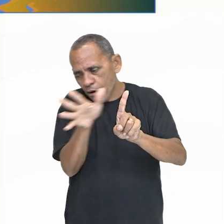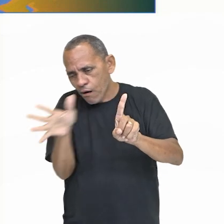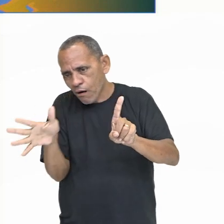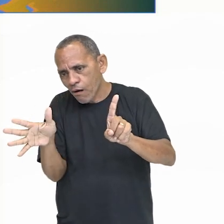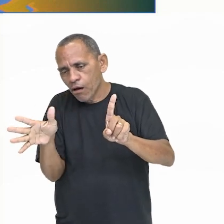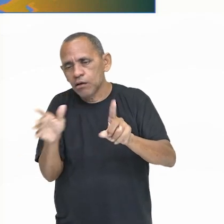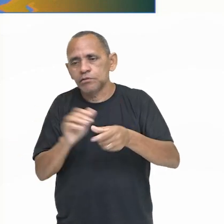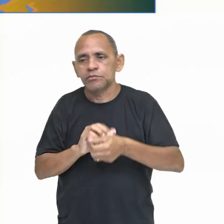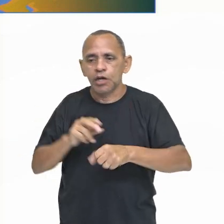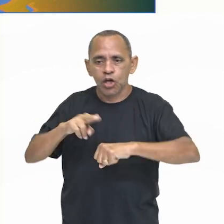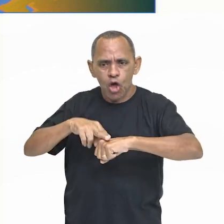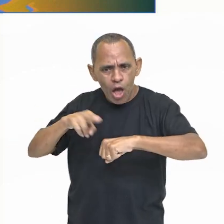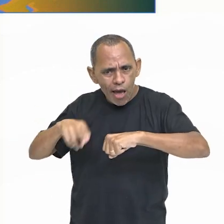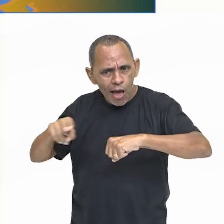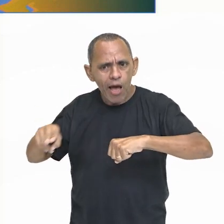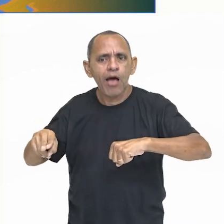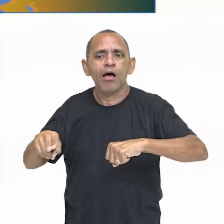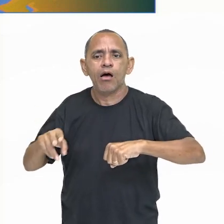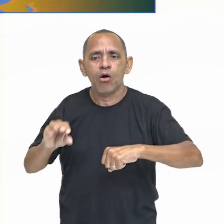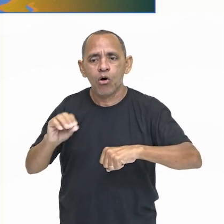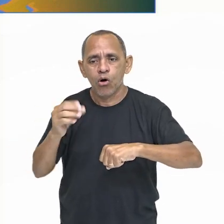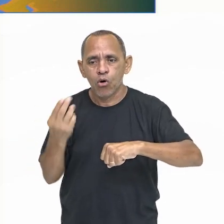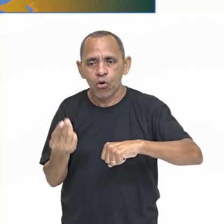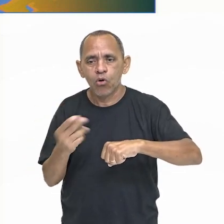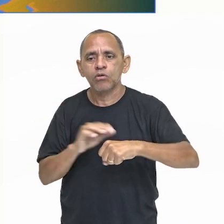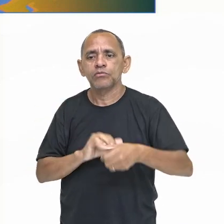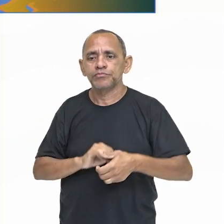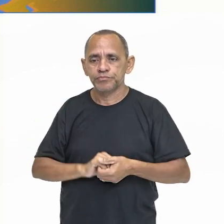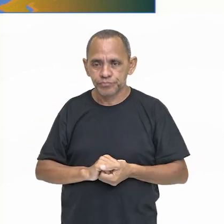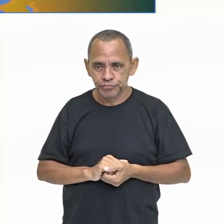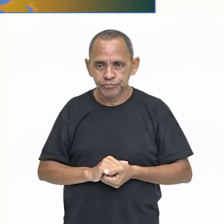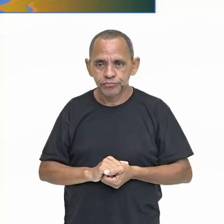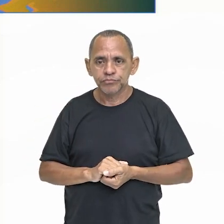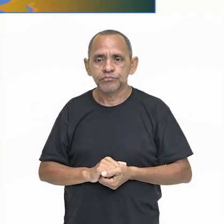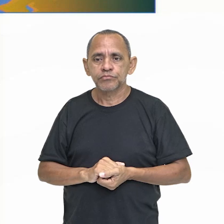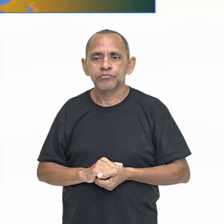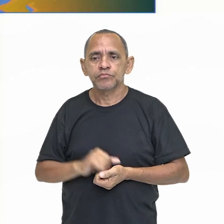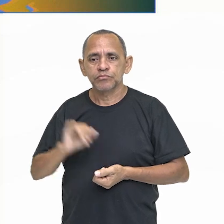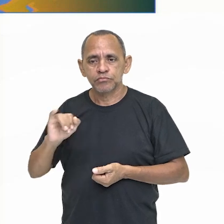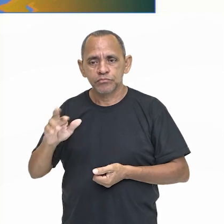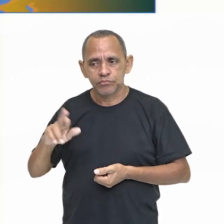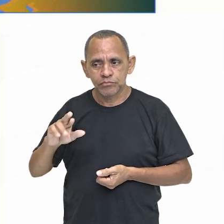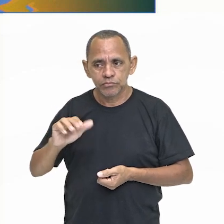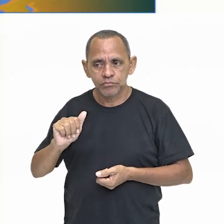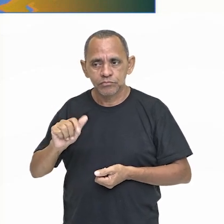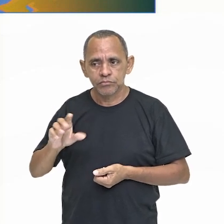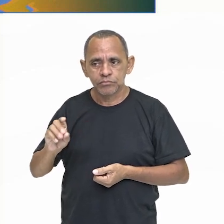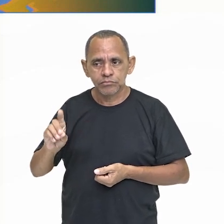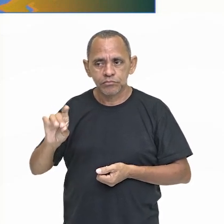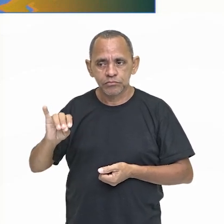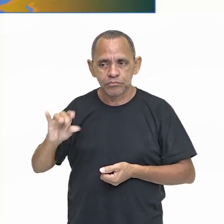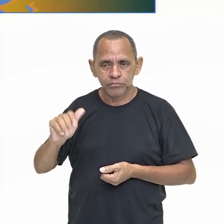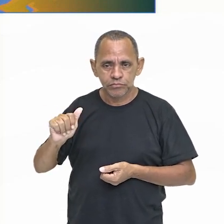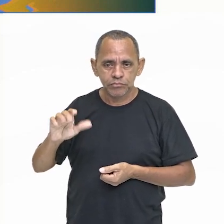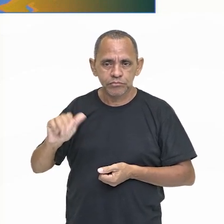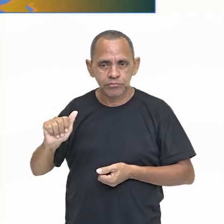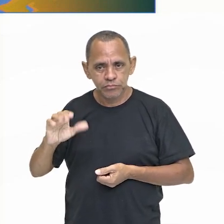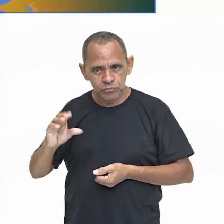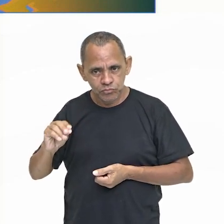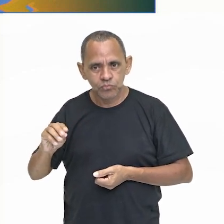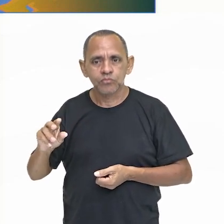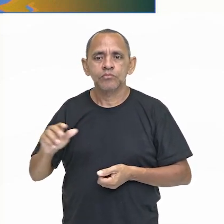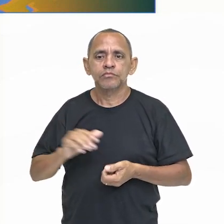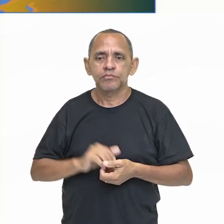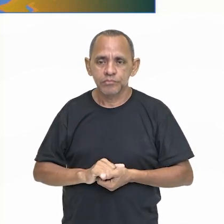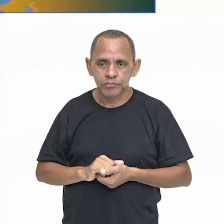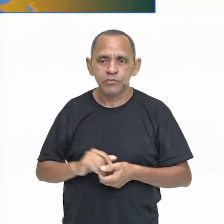a irradiação ou radiação. É a transferência de calor